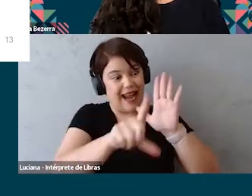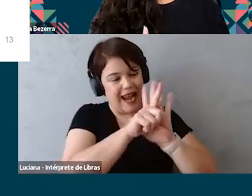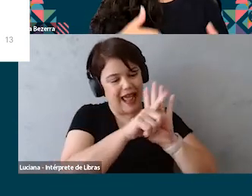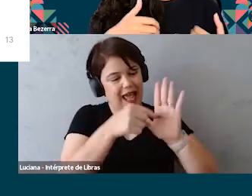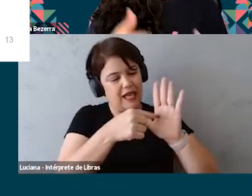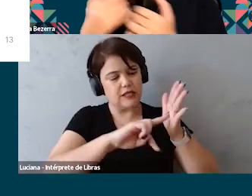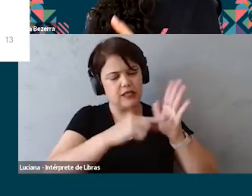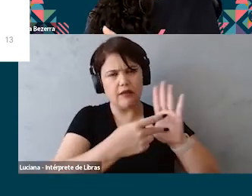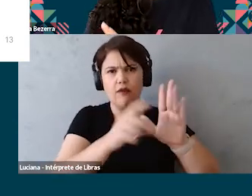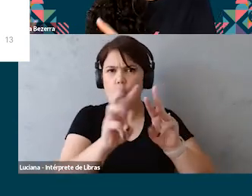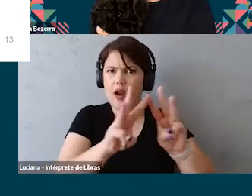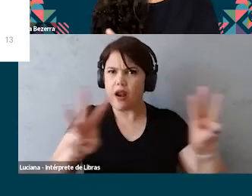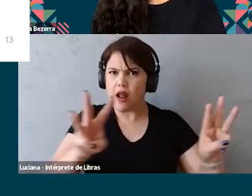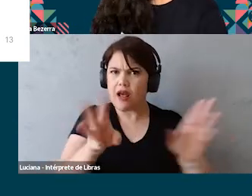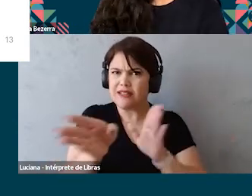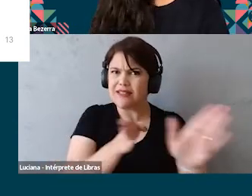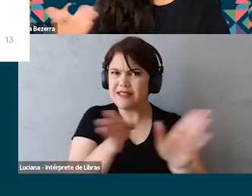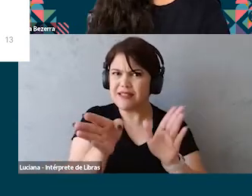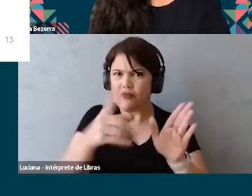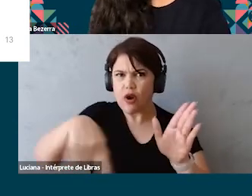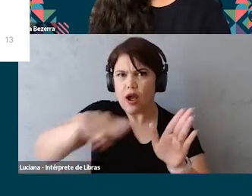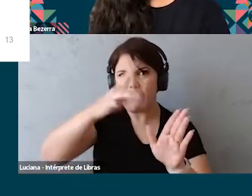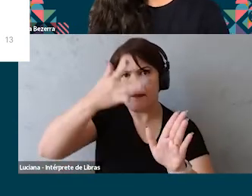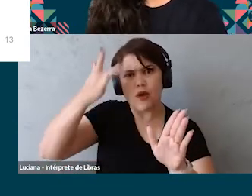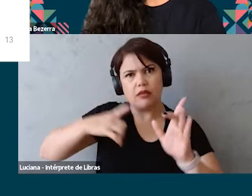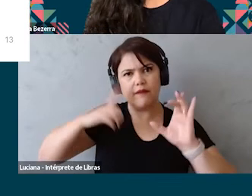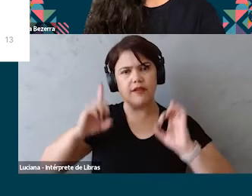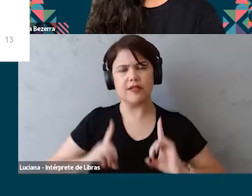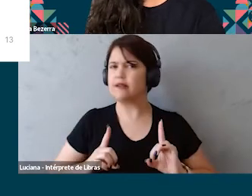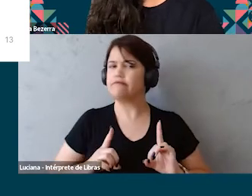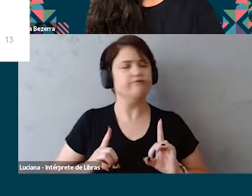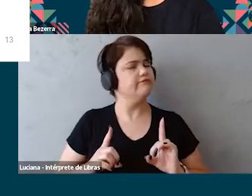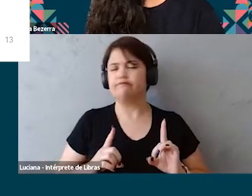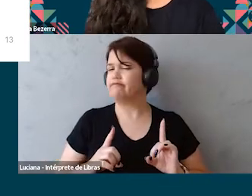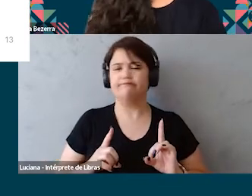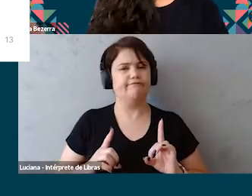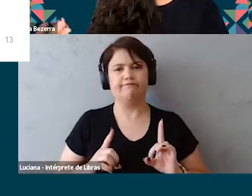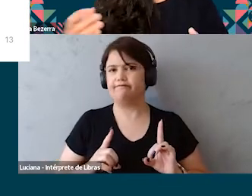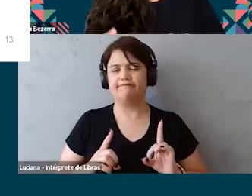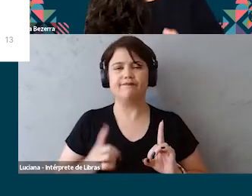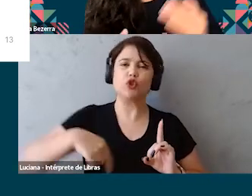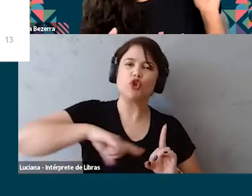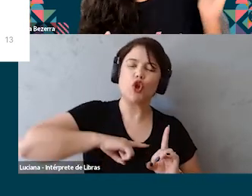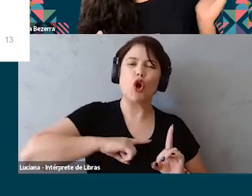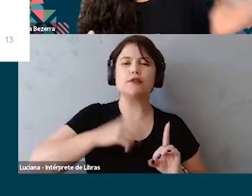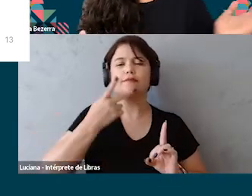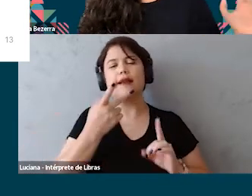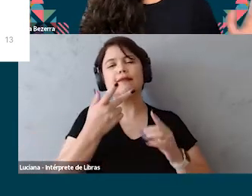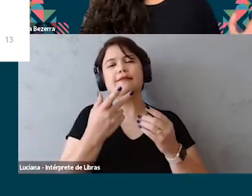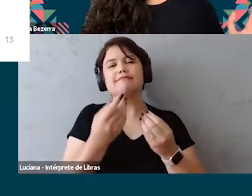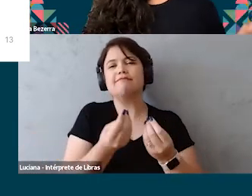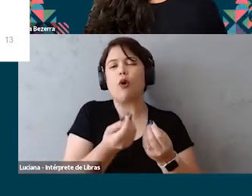estar dentro da lei não torna o seu site acessível e usável por pessoas com deficiências, por exemplo. E aí a gente entra